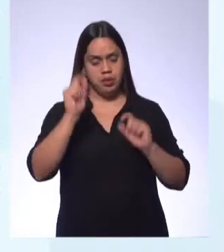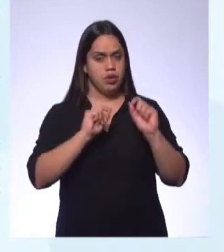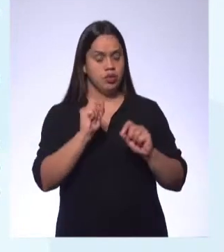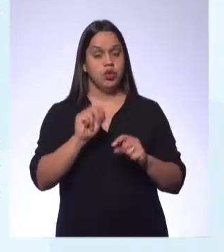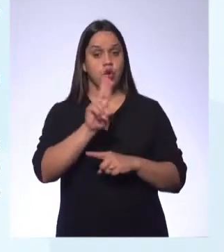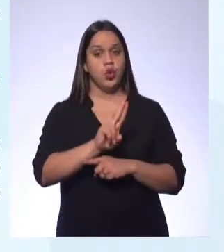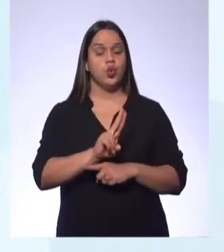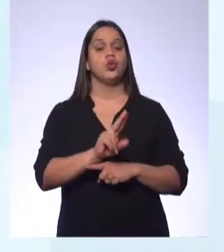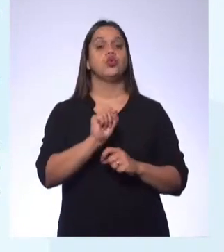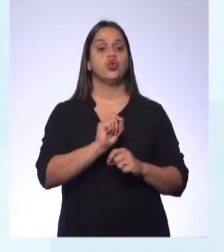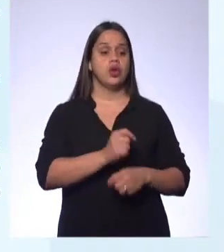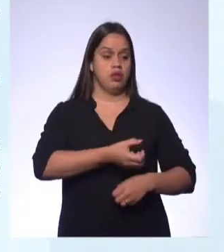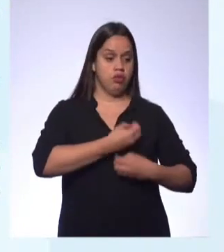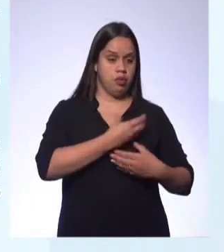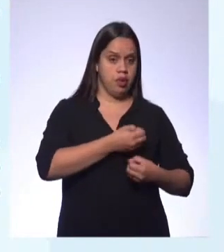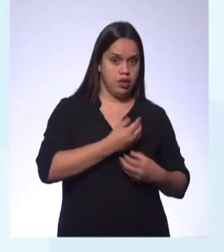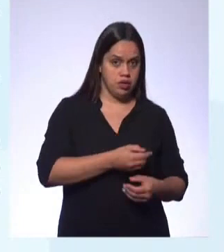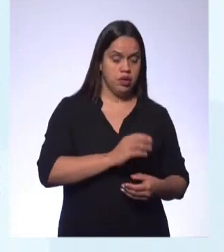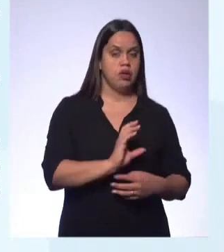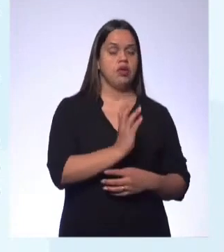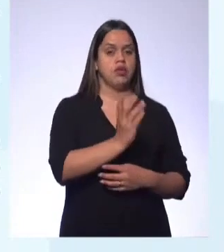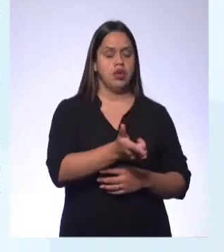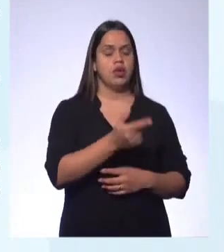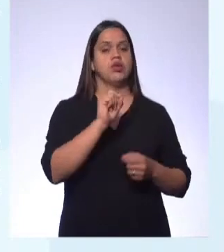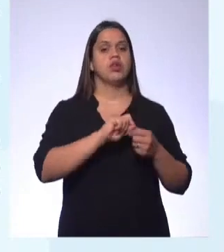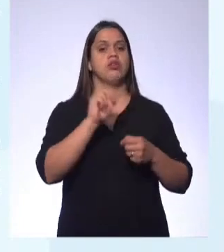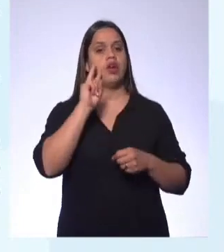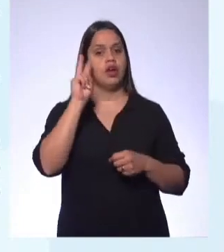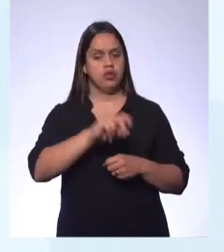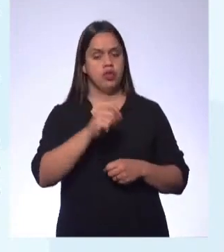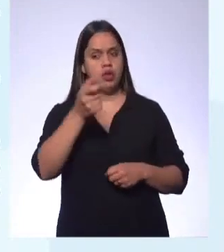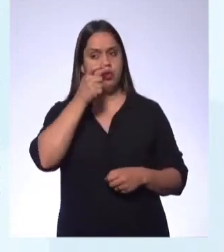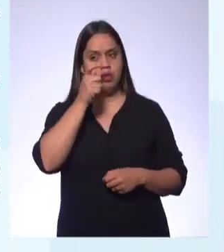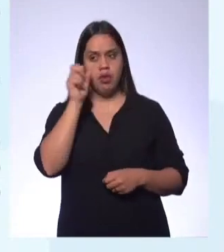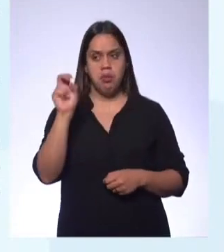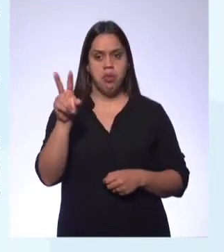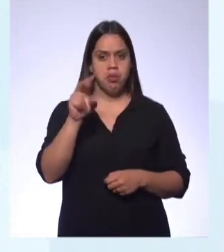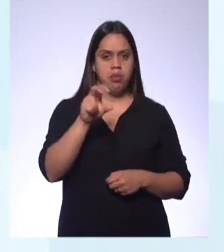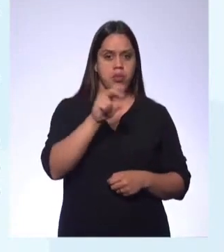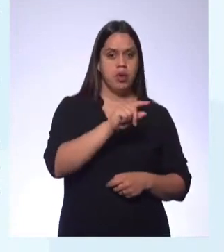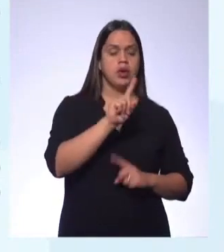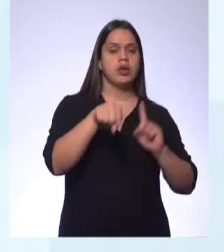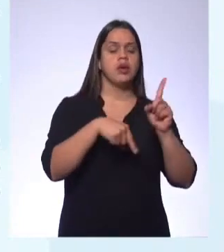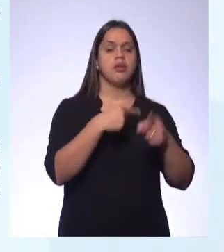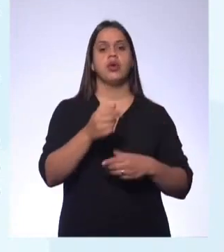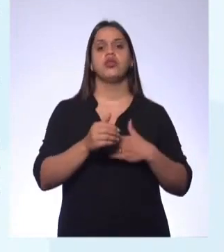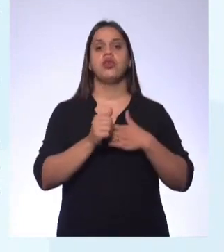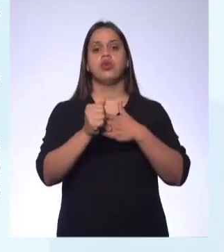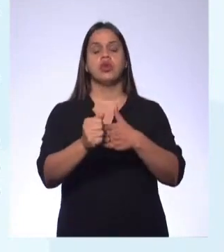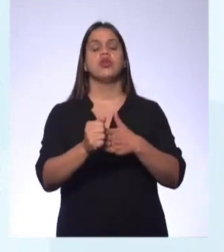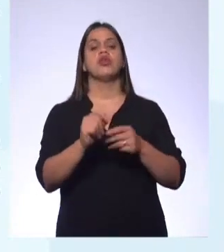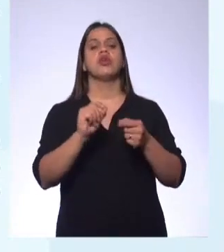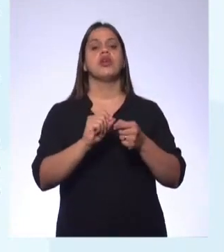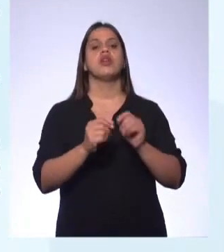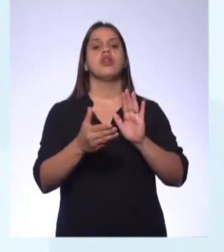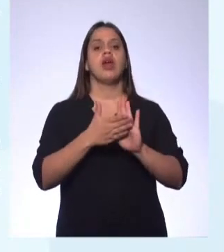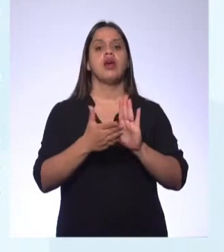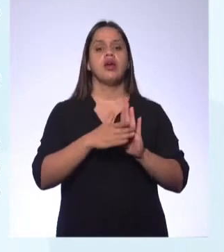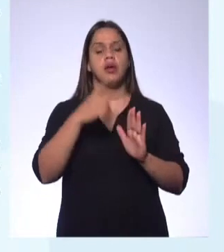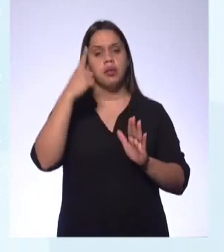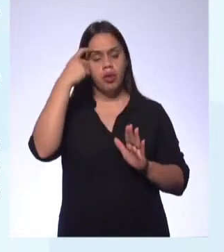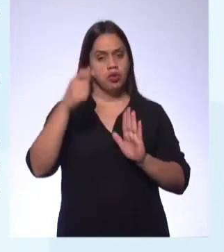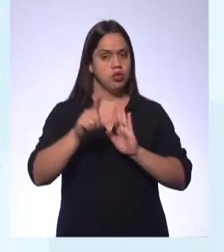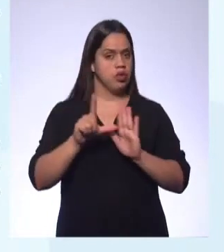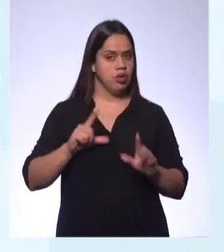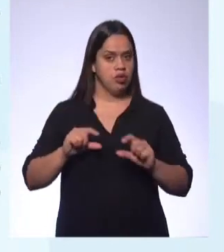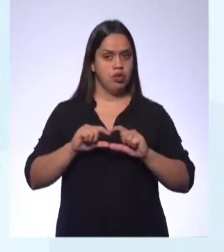em fatos e dados que são coletados por meios de observação e que são guiados por hipóteses formuladas